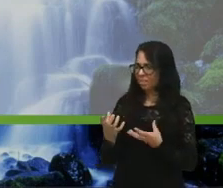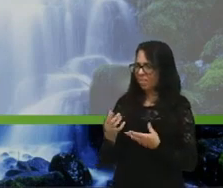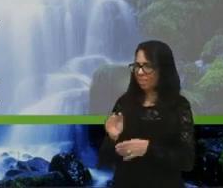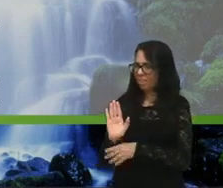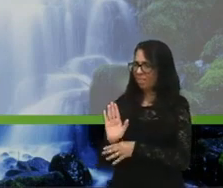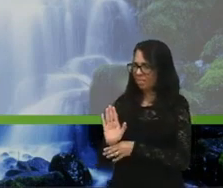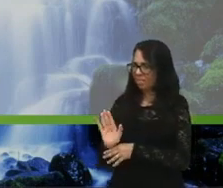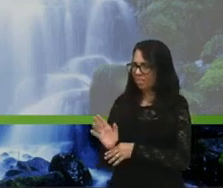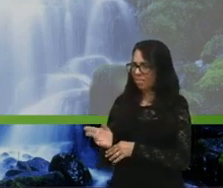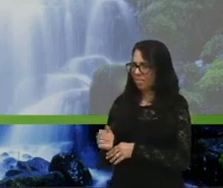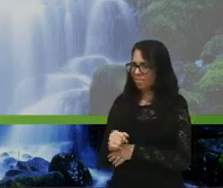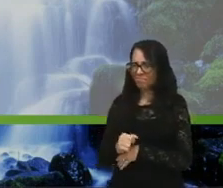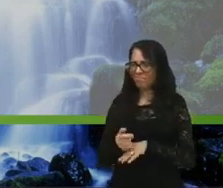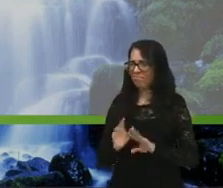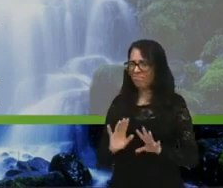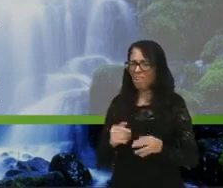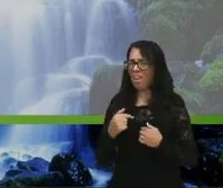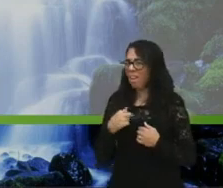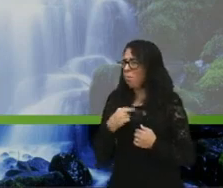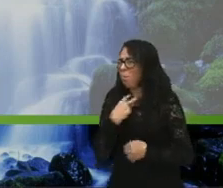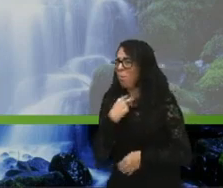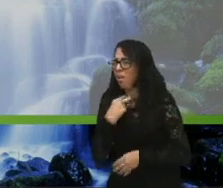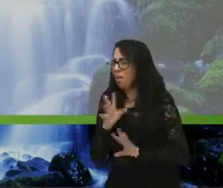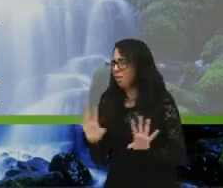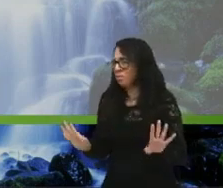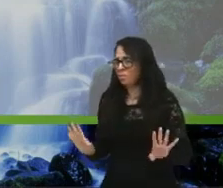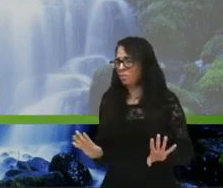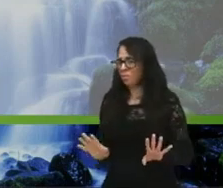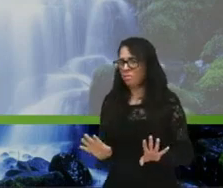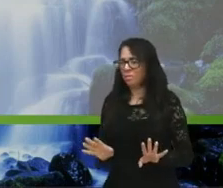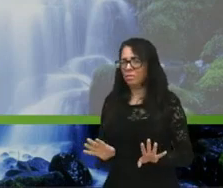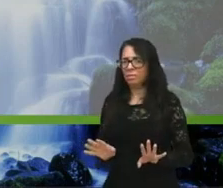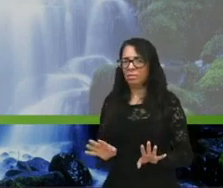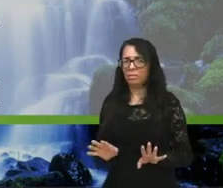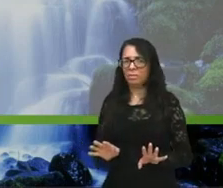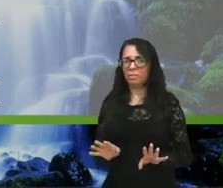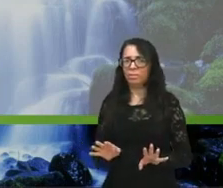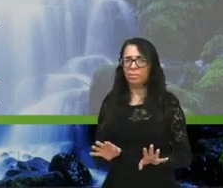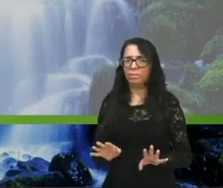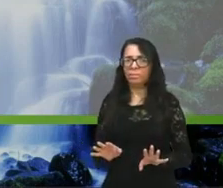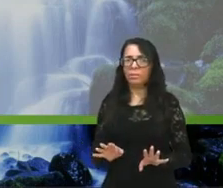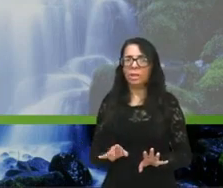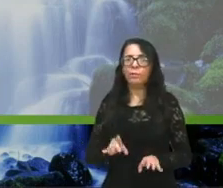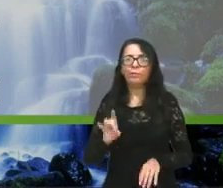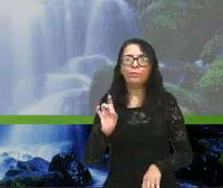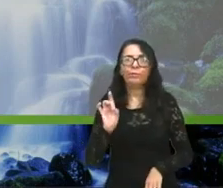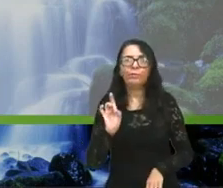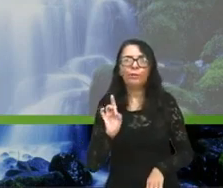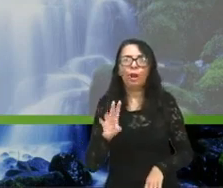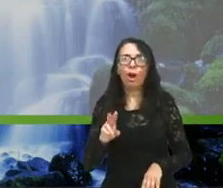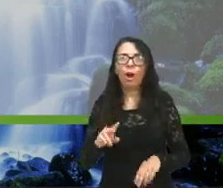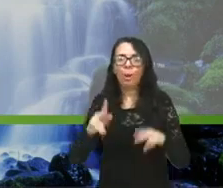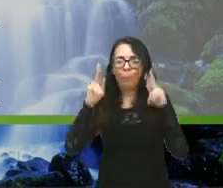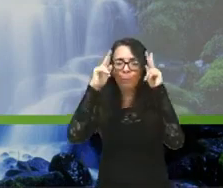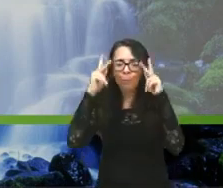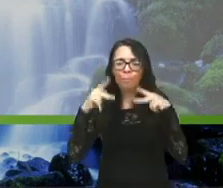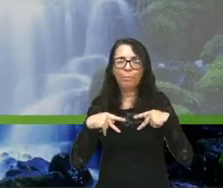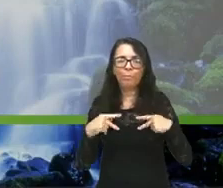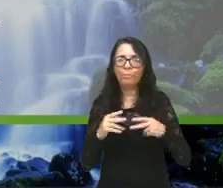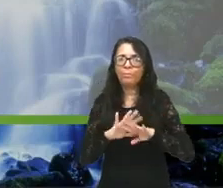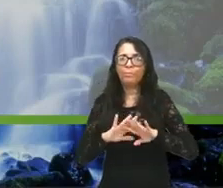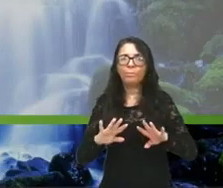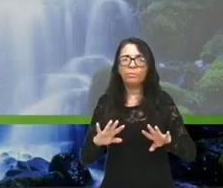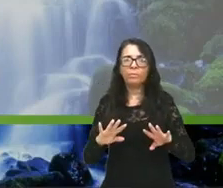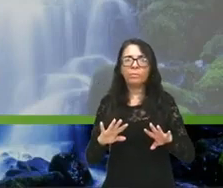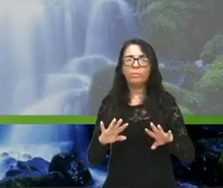vida piedosa, busca construir uma vida semelhante a de Jesus, a viver nos passos de